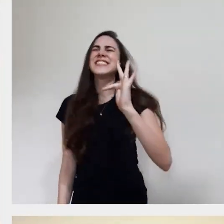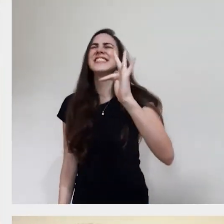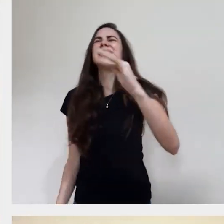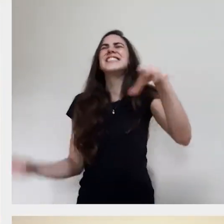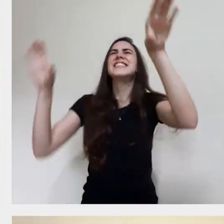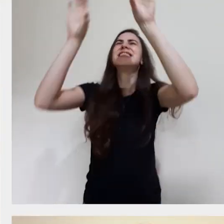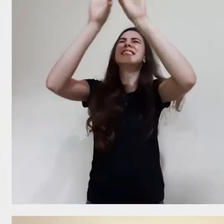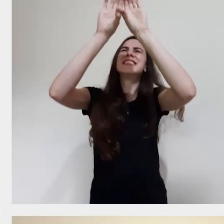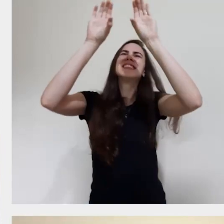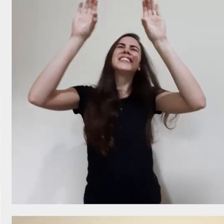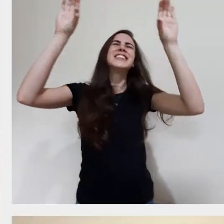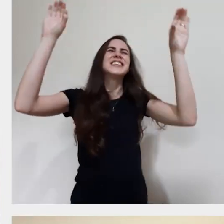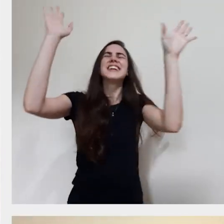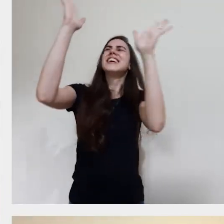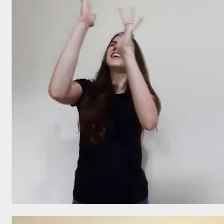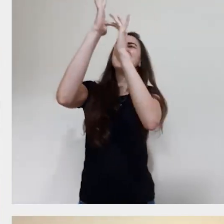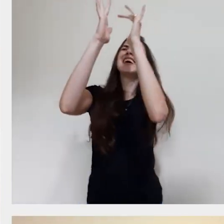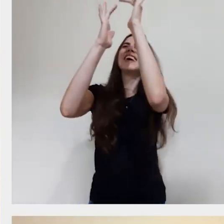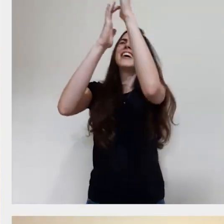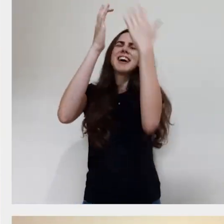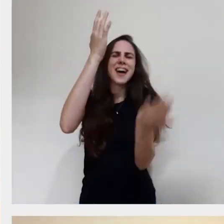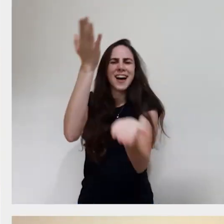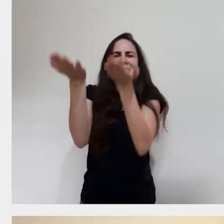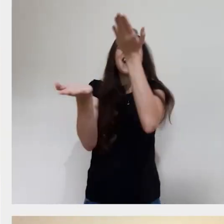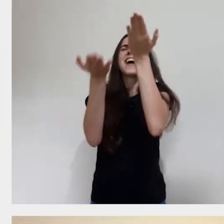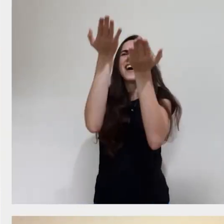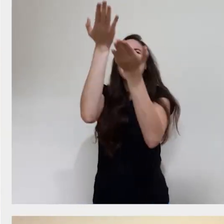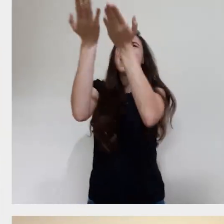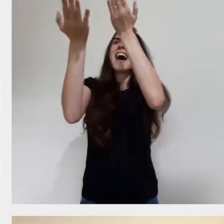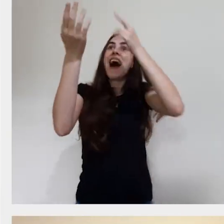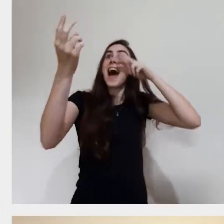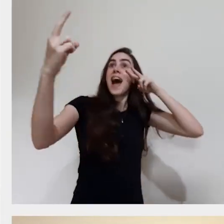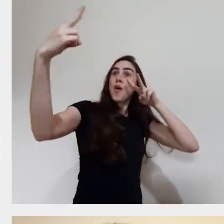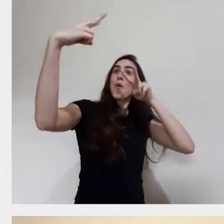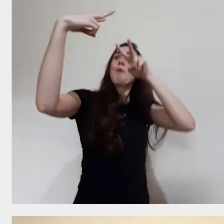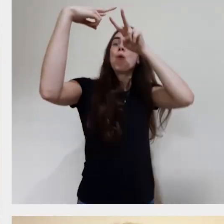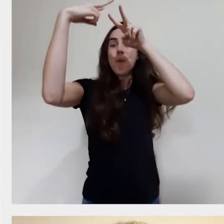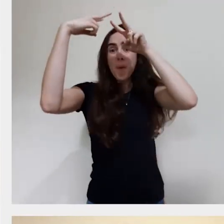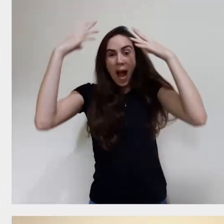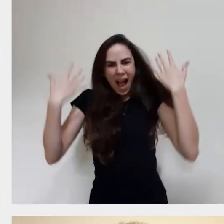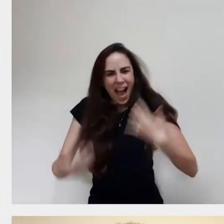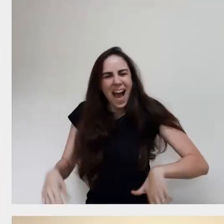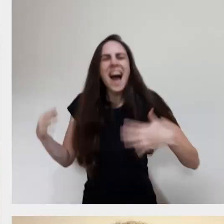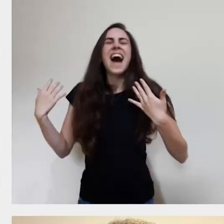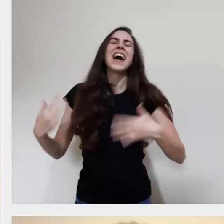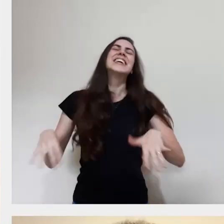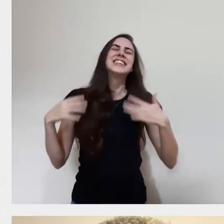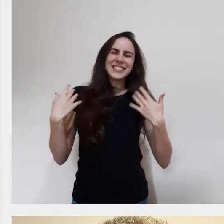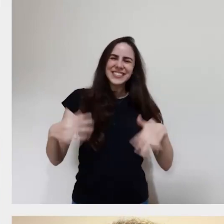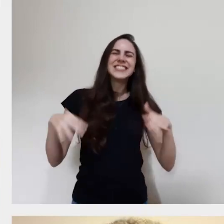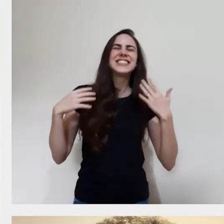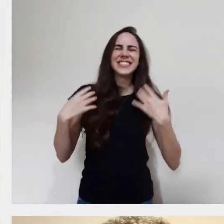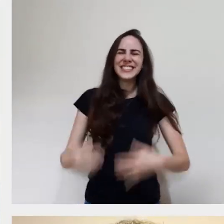exaltado na glória do céu. Exultai,